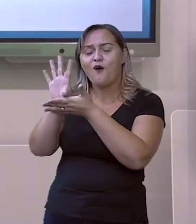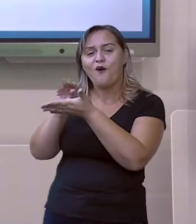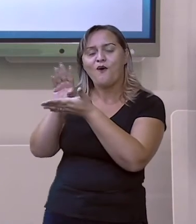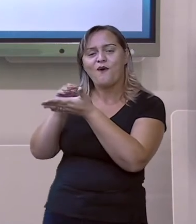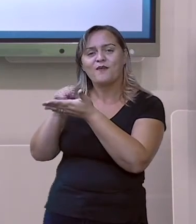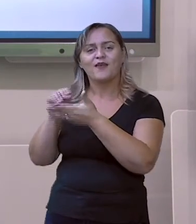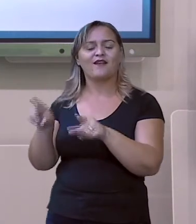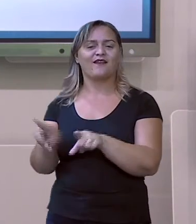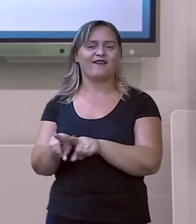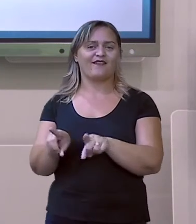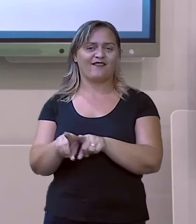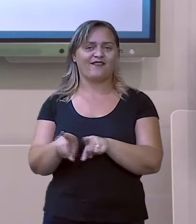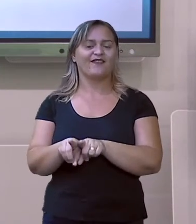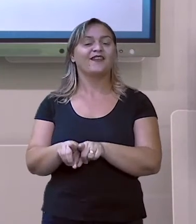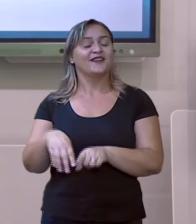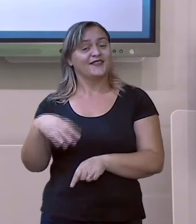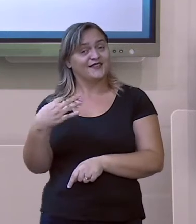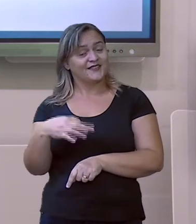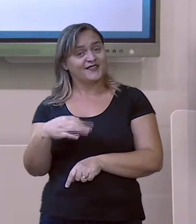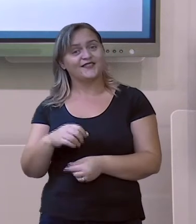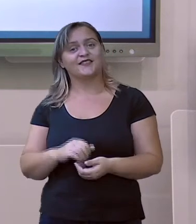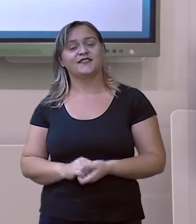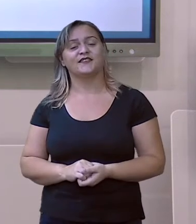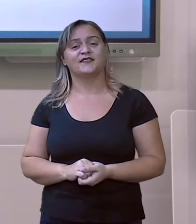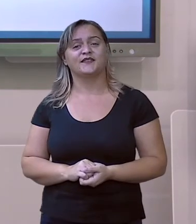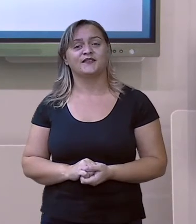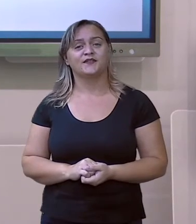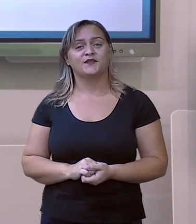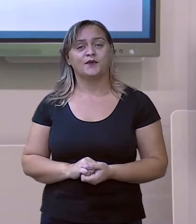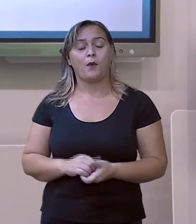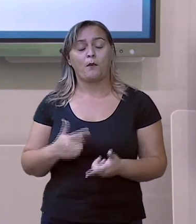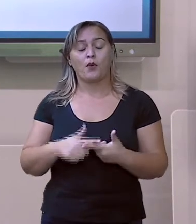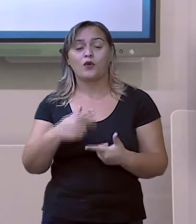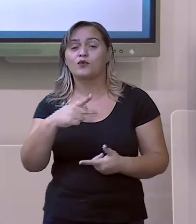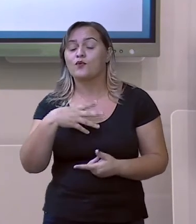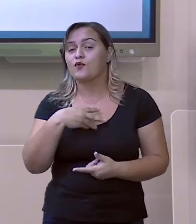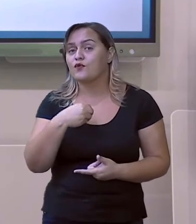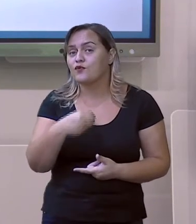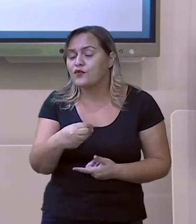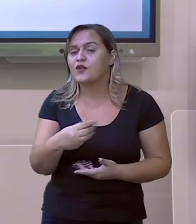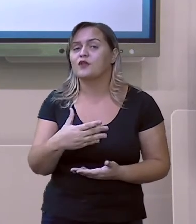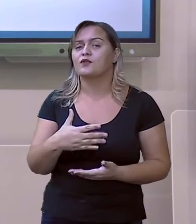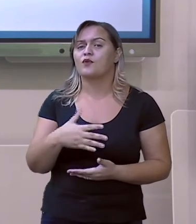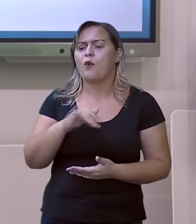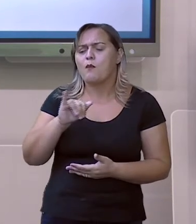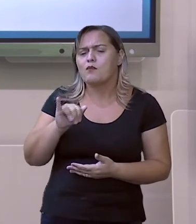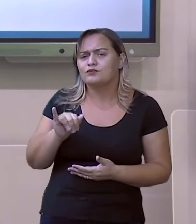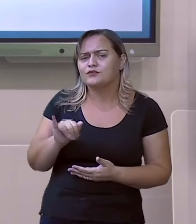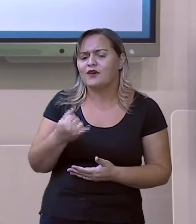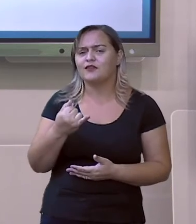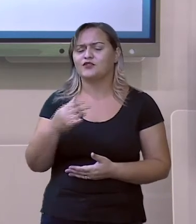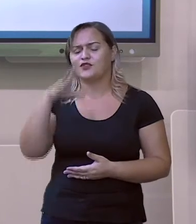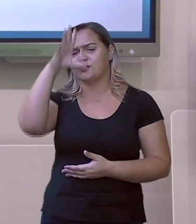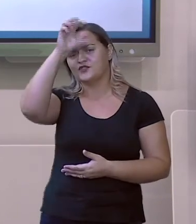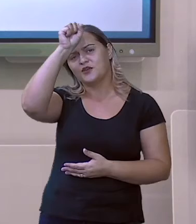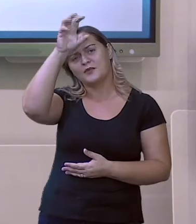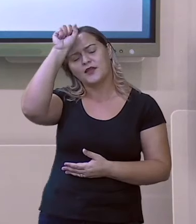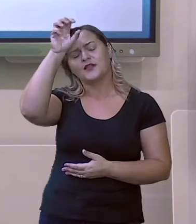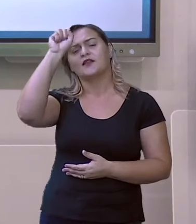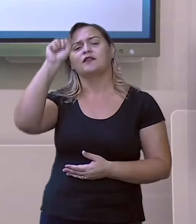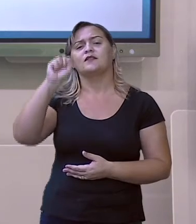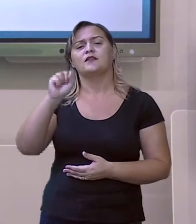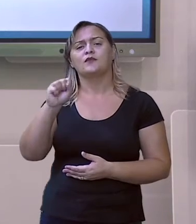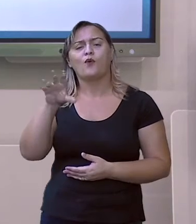palavras. Isso dá ao seu filho a oportunidade de aprender de uma maneira diferente do que apenas usando a fala. E